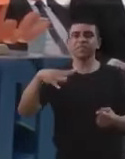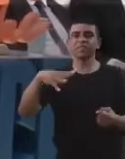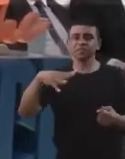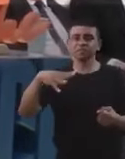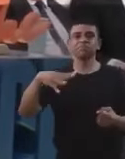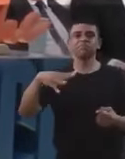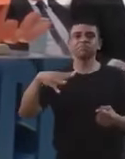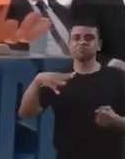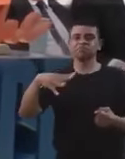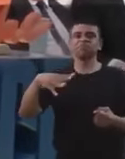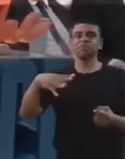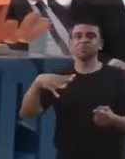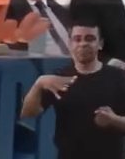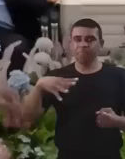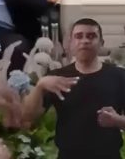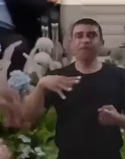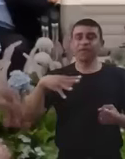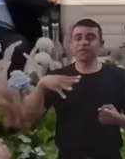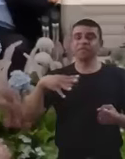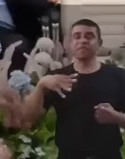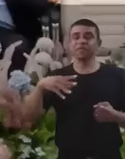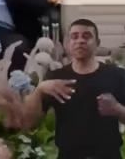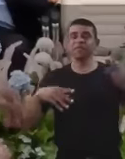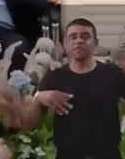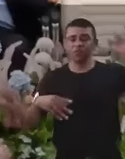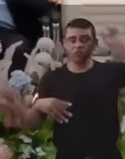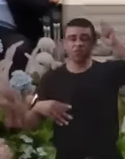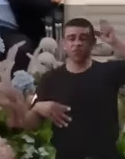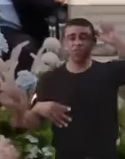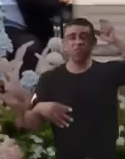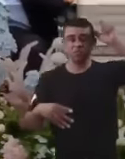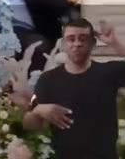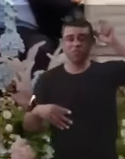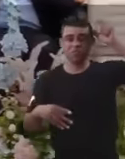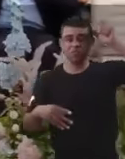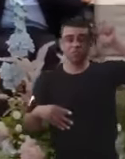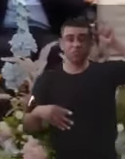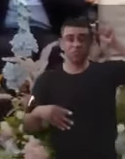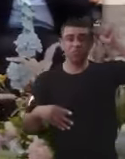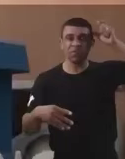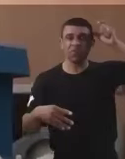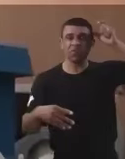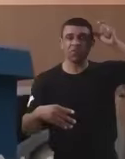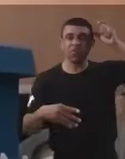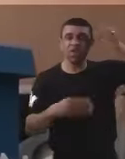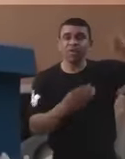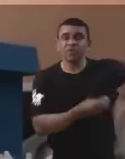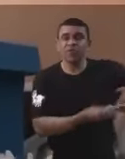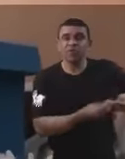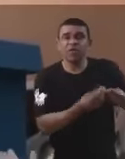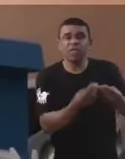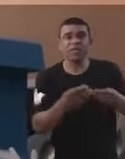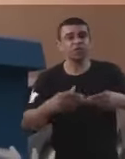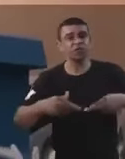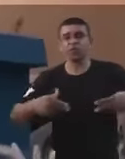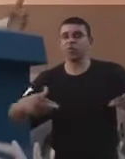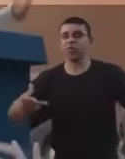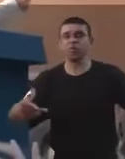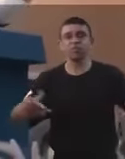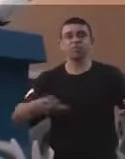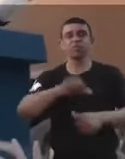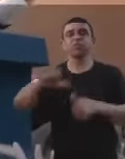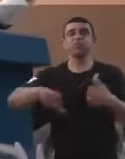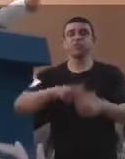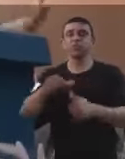é Satanás. Mateus 4, se prostrado me adorares, eu te darei os reinos